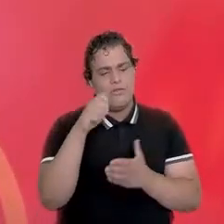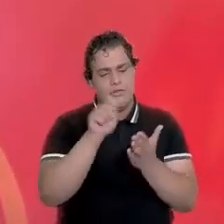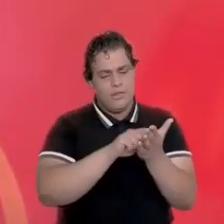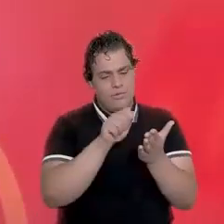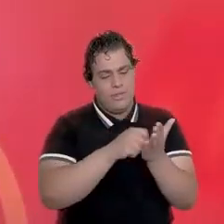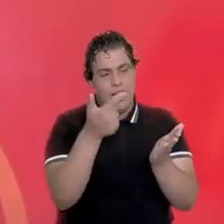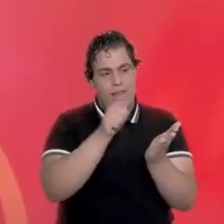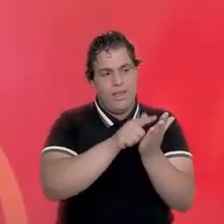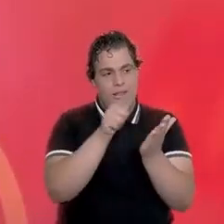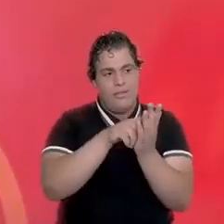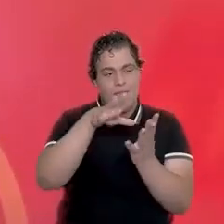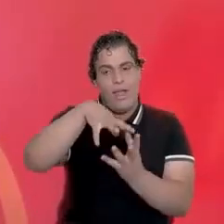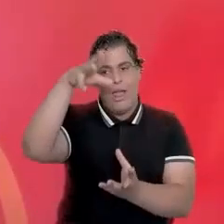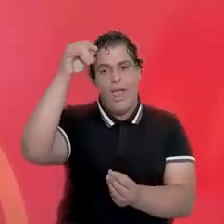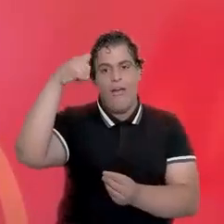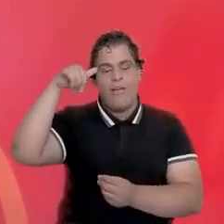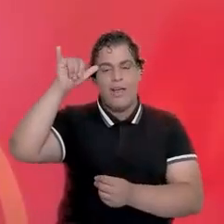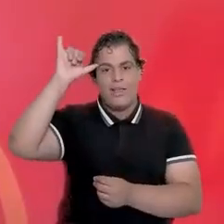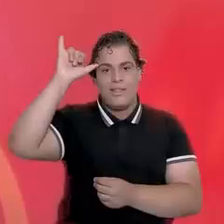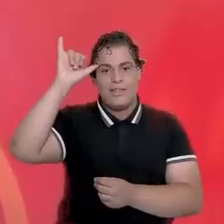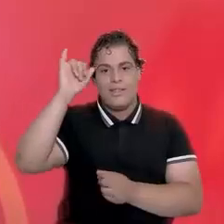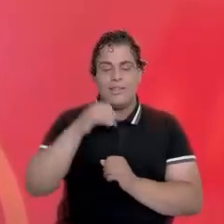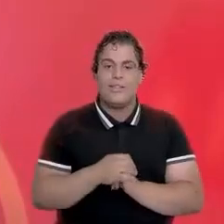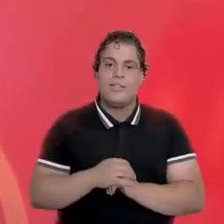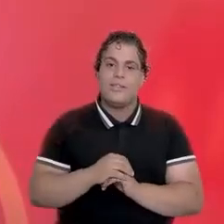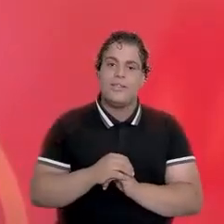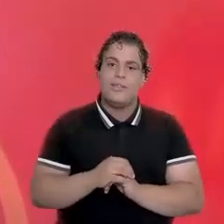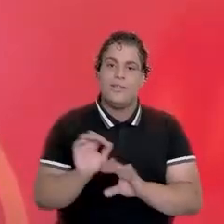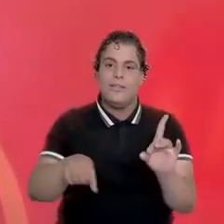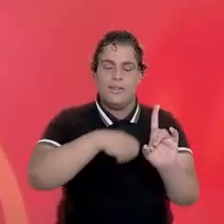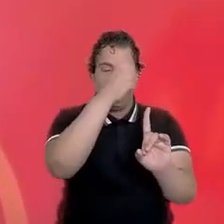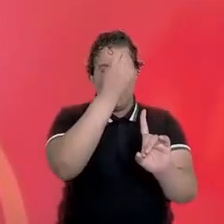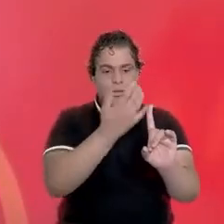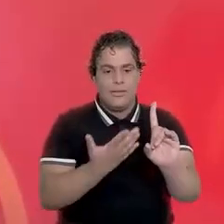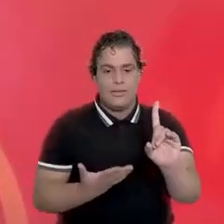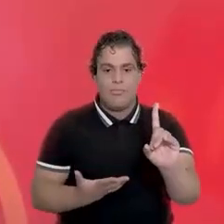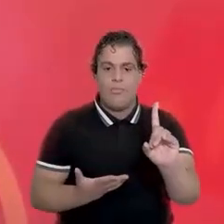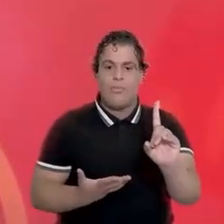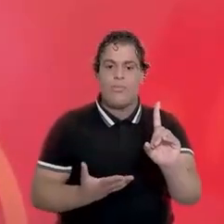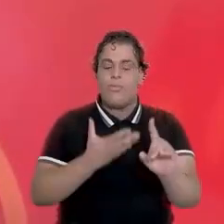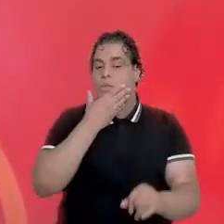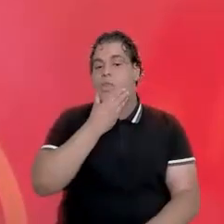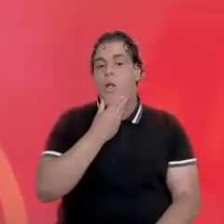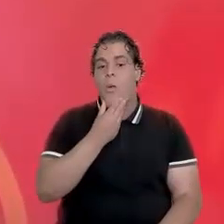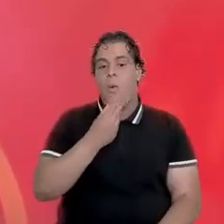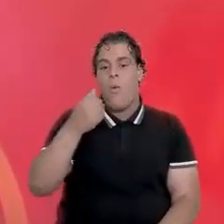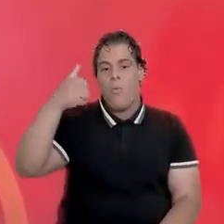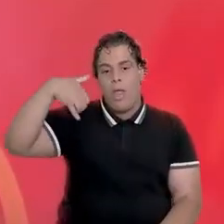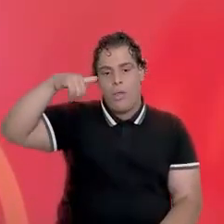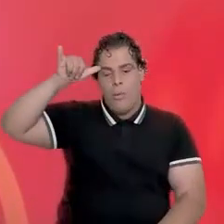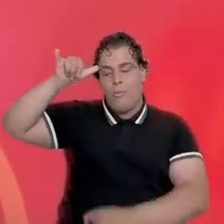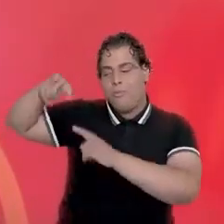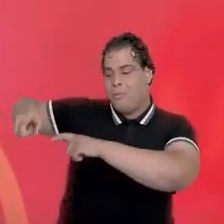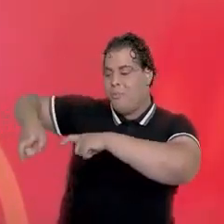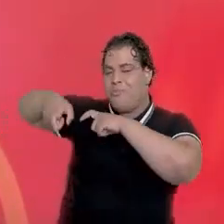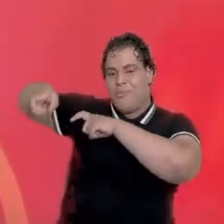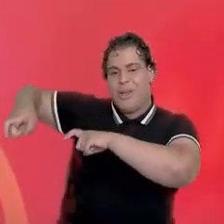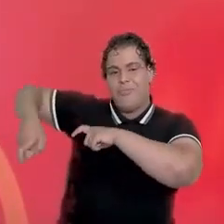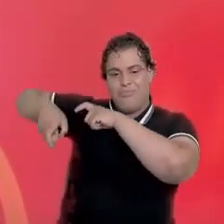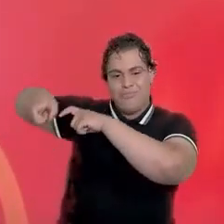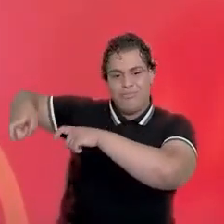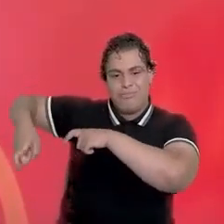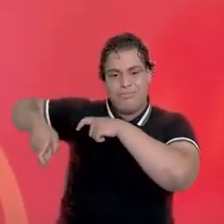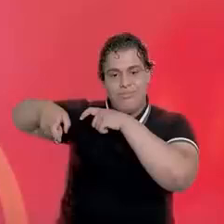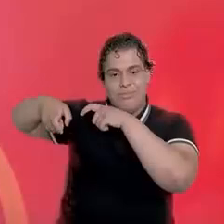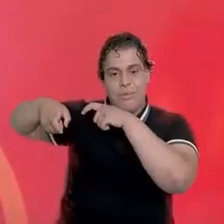livro, Alma Sertaneja, em homenagem ao homem do campo, ao homem do cerrado.